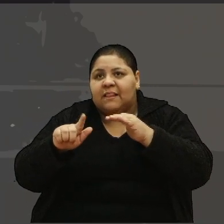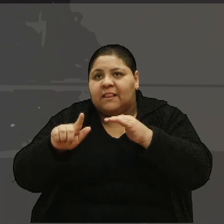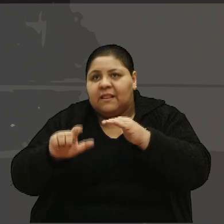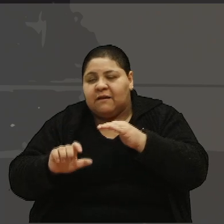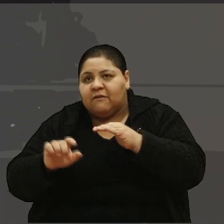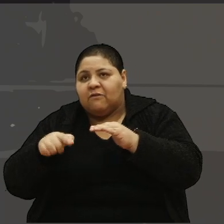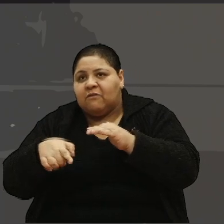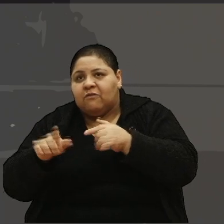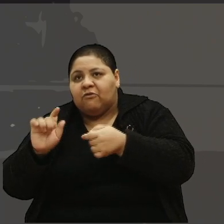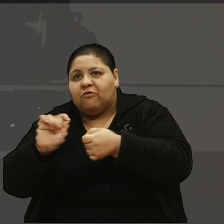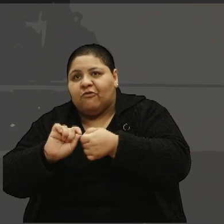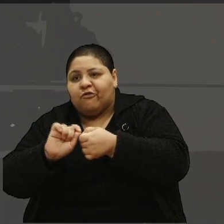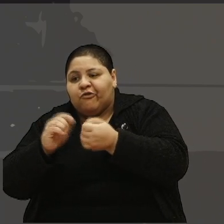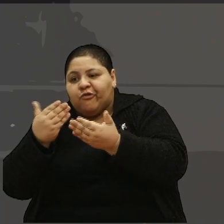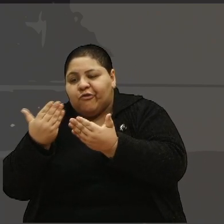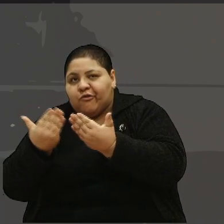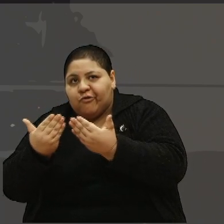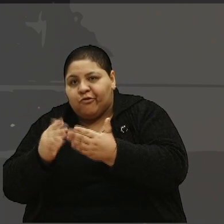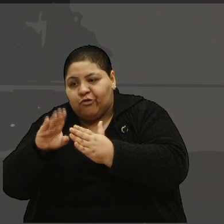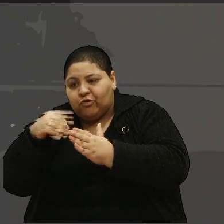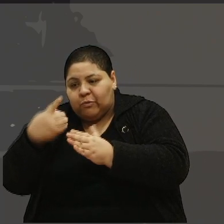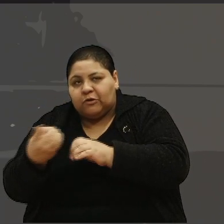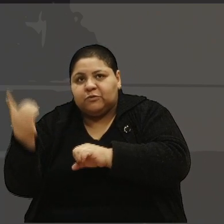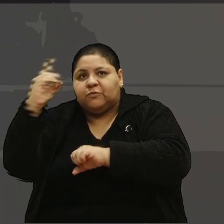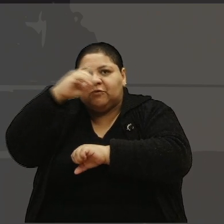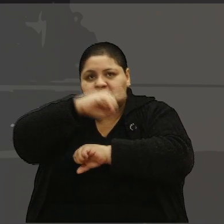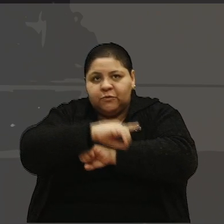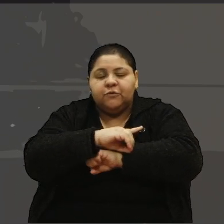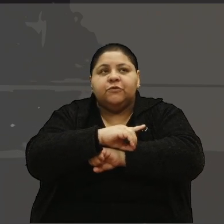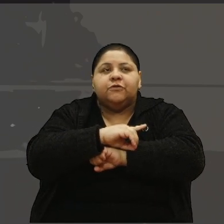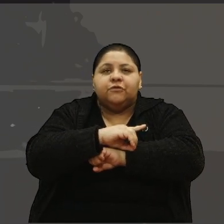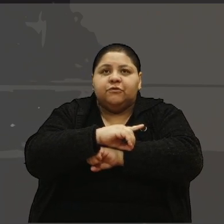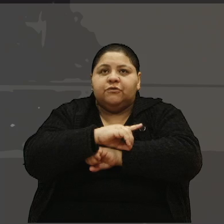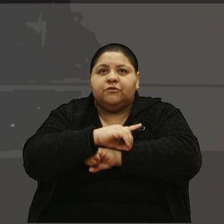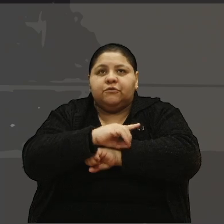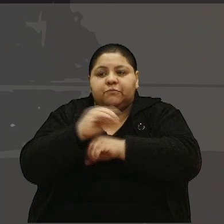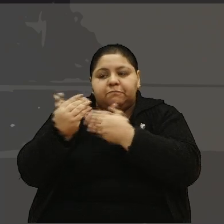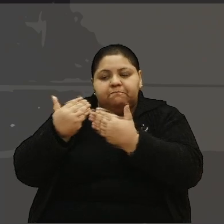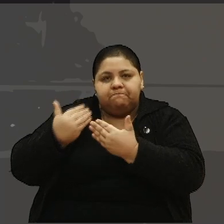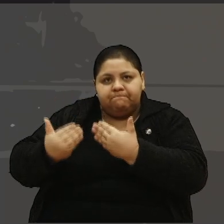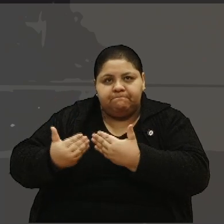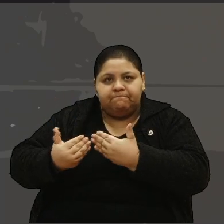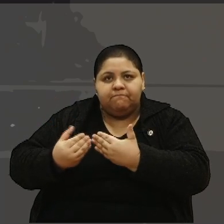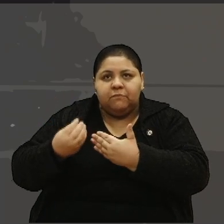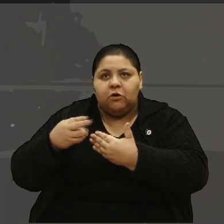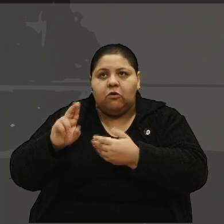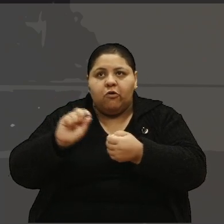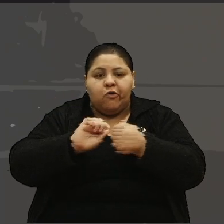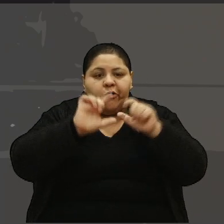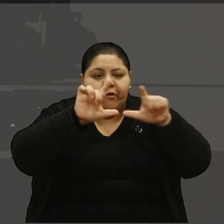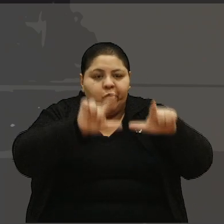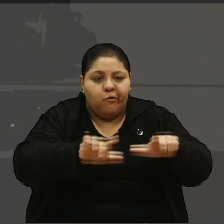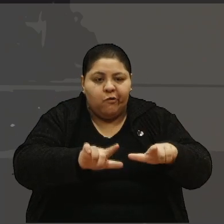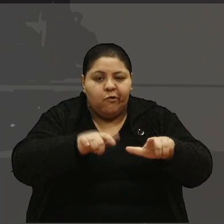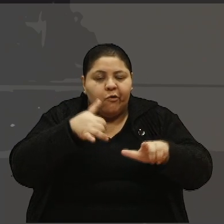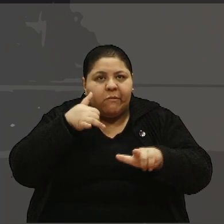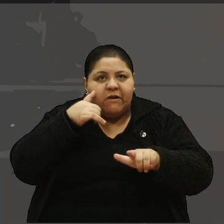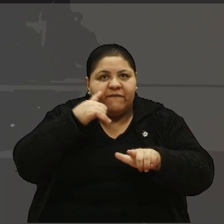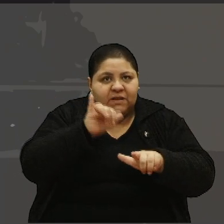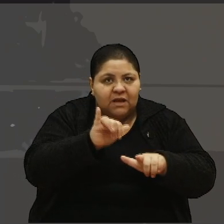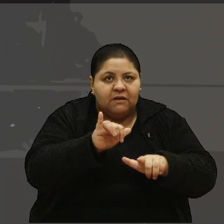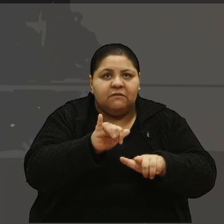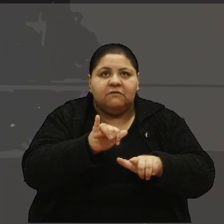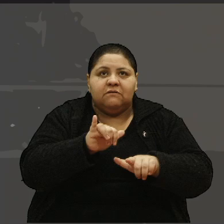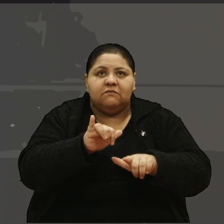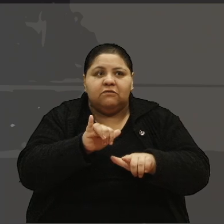que será feito um estudo nos próximos dias para ser analisado. Ou faz um espaço de contenção, né,